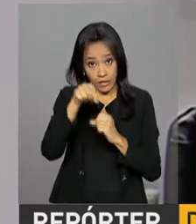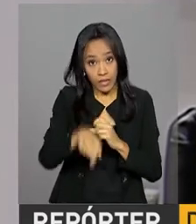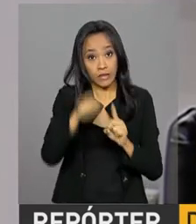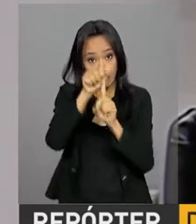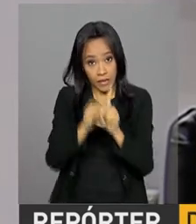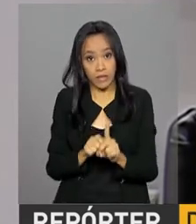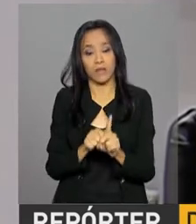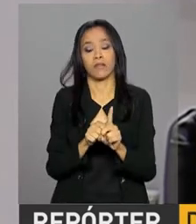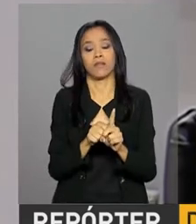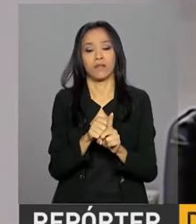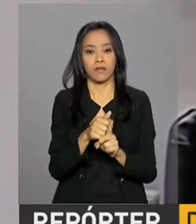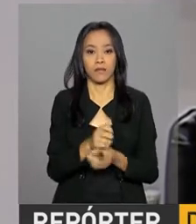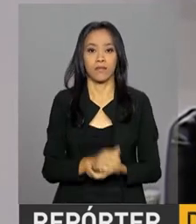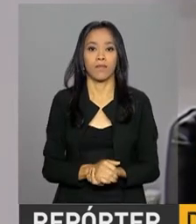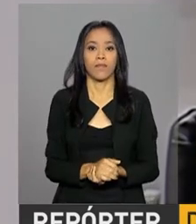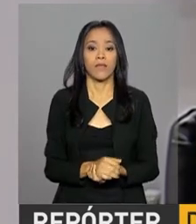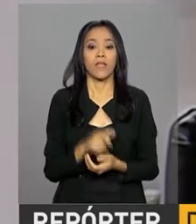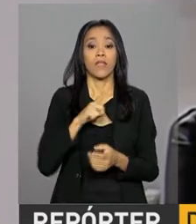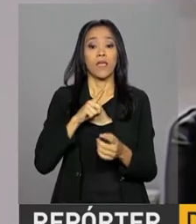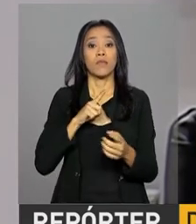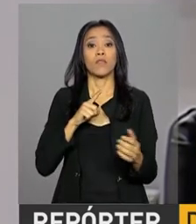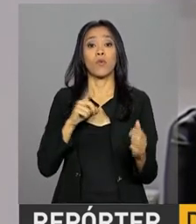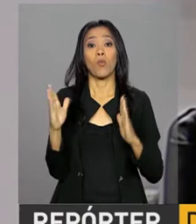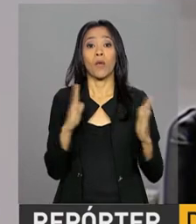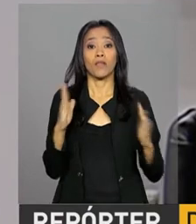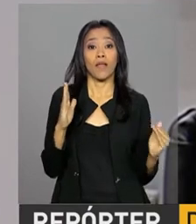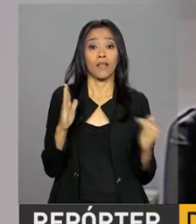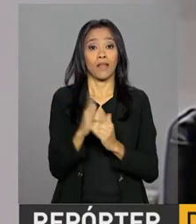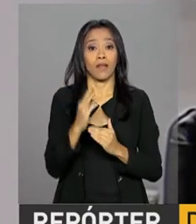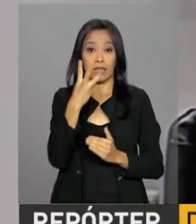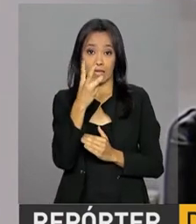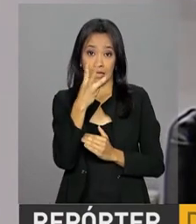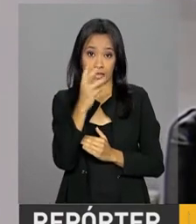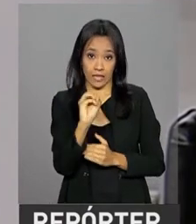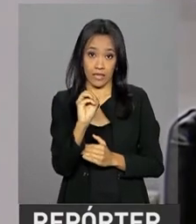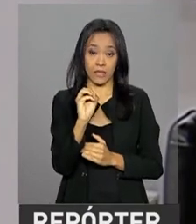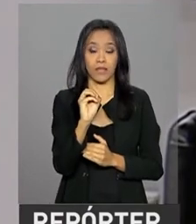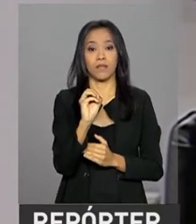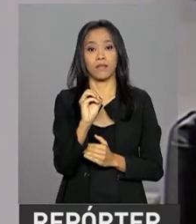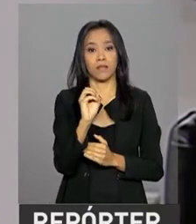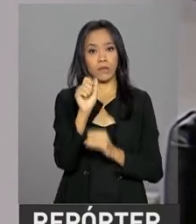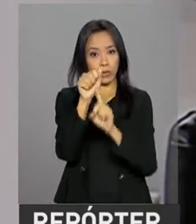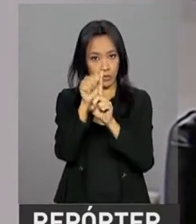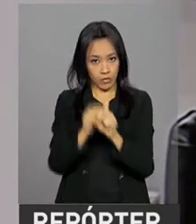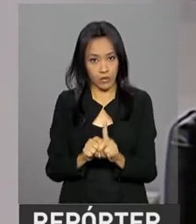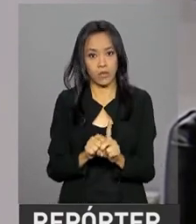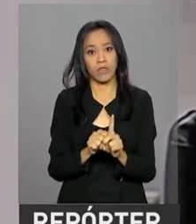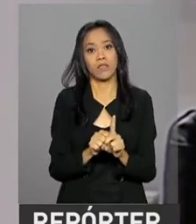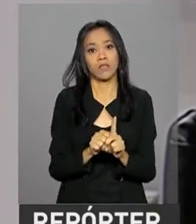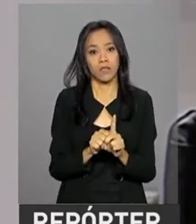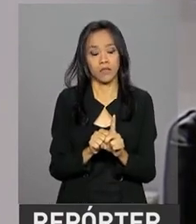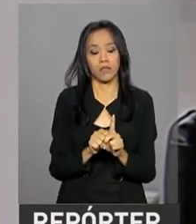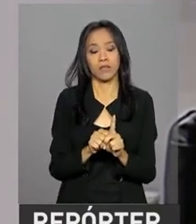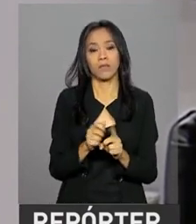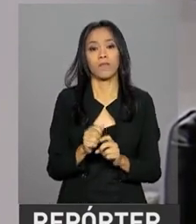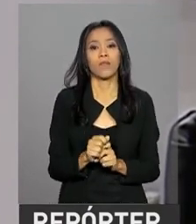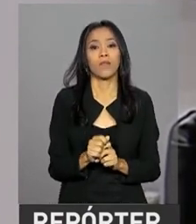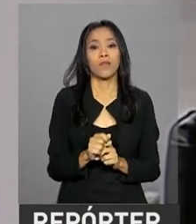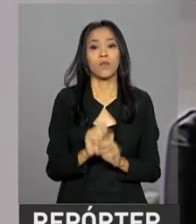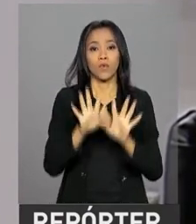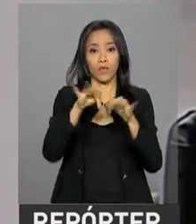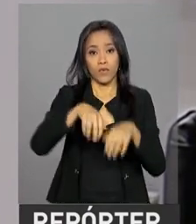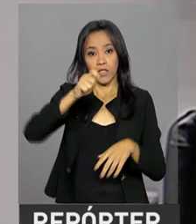30 do mês subseqüente ao encerramento do mbs para